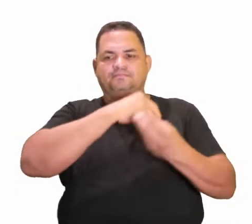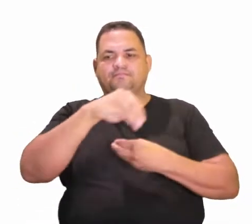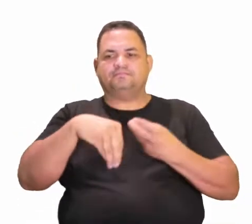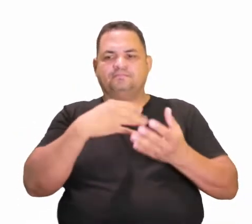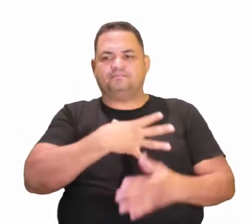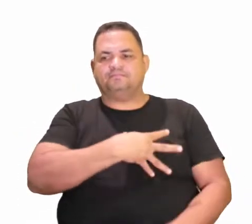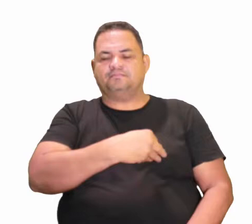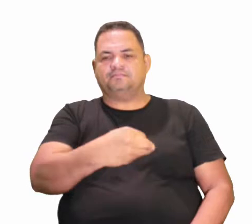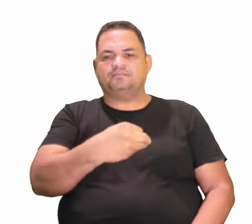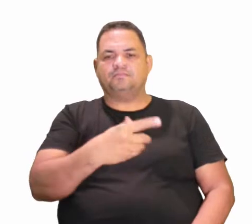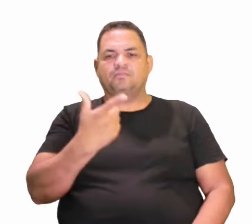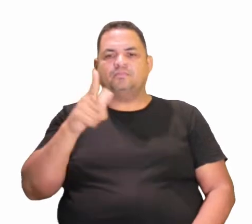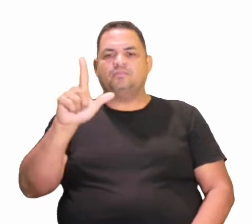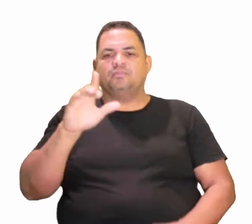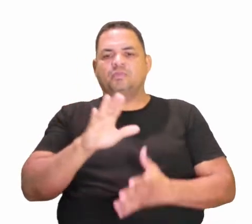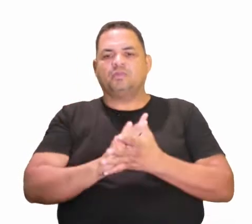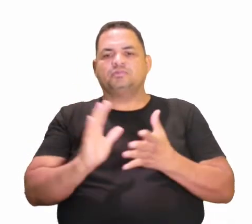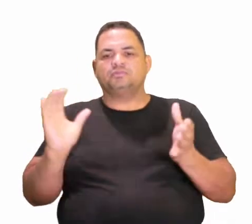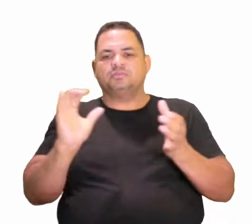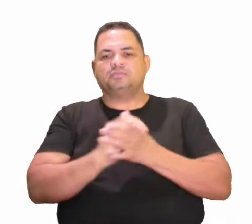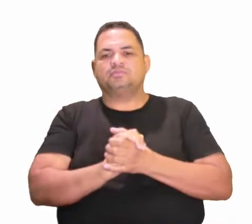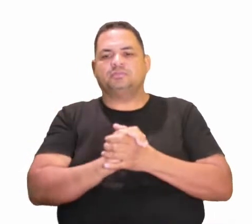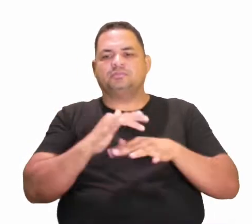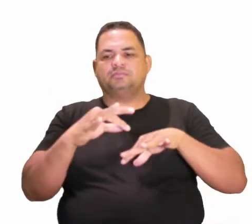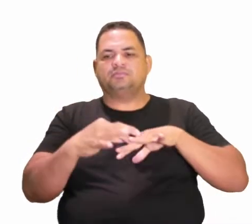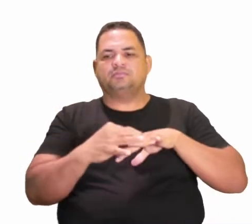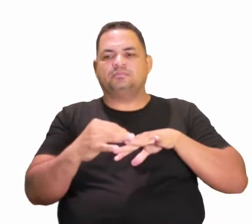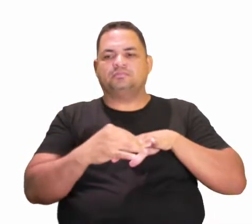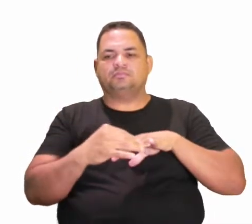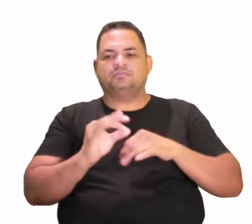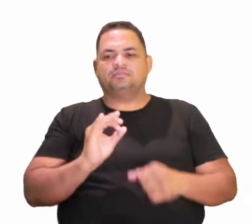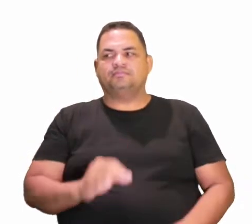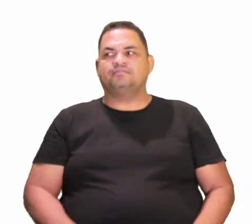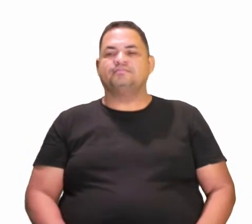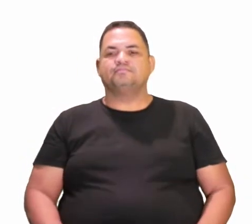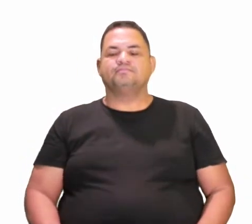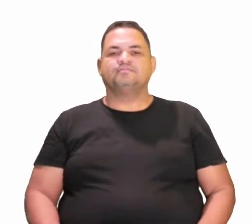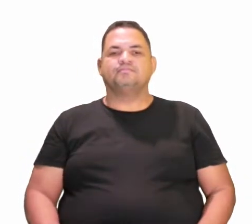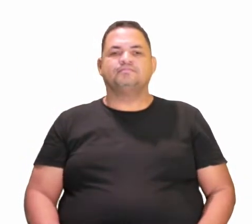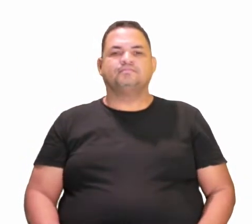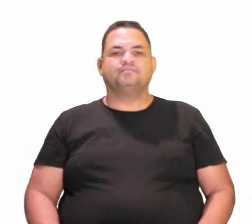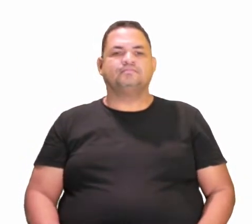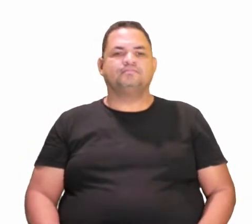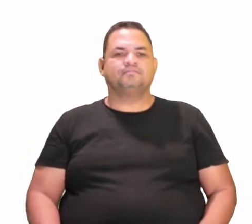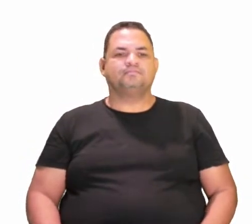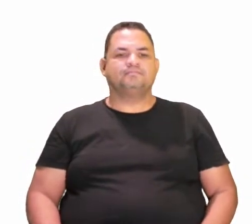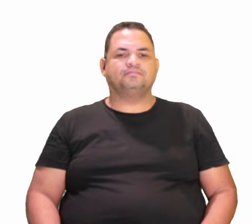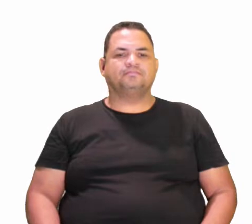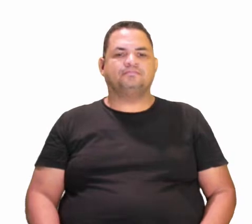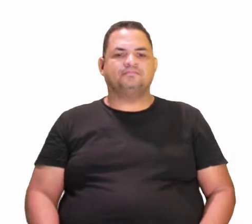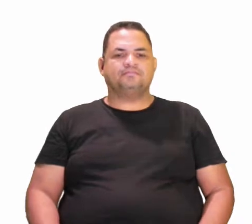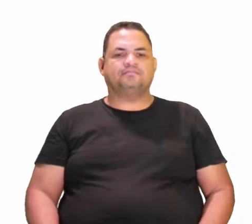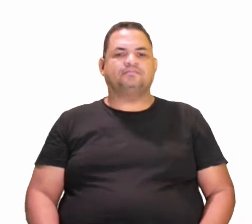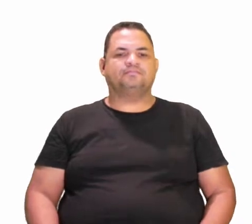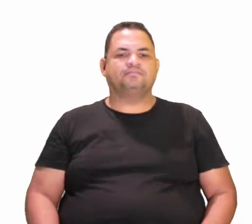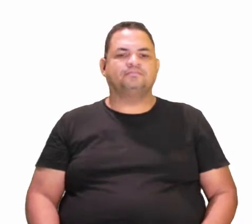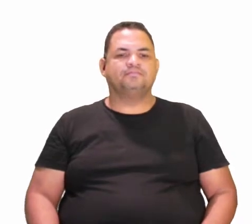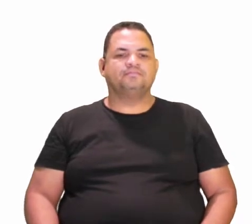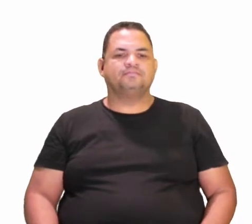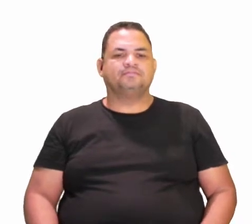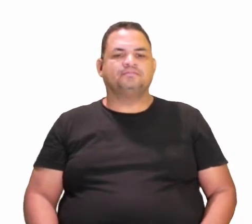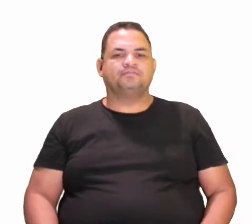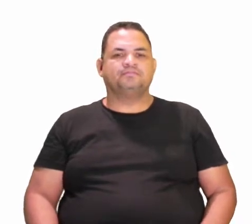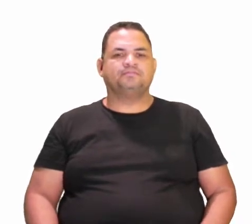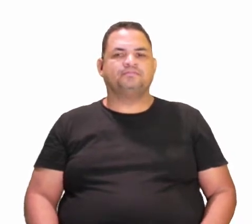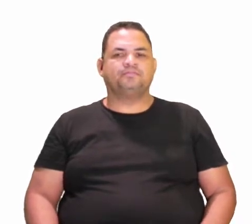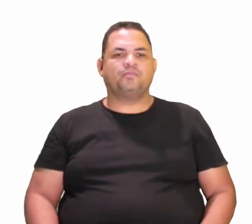os filhos até de outros relacionamentos. Muito bem? Olha só. What is important in